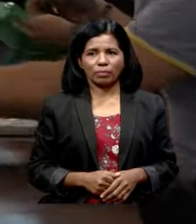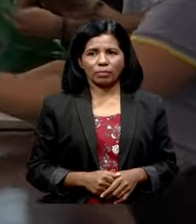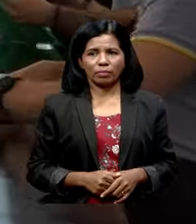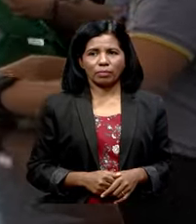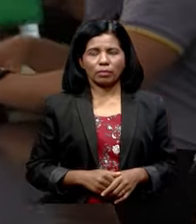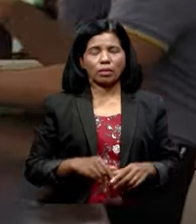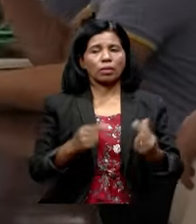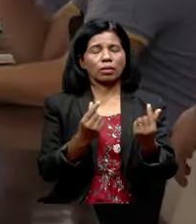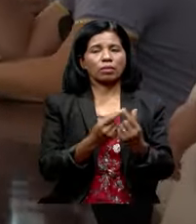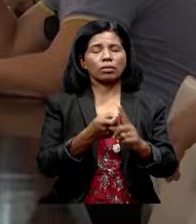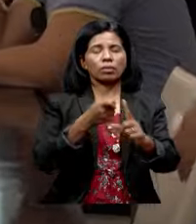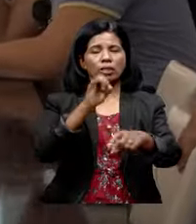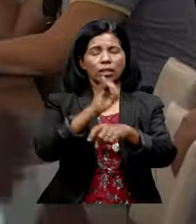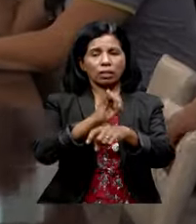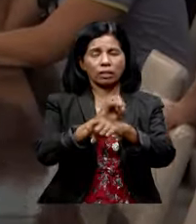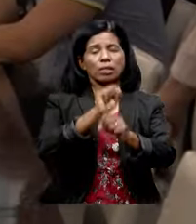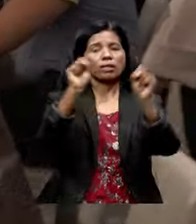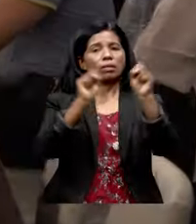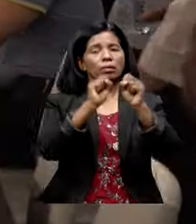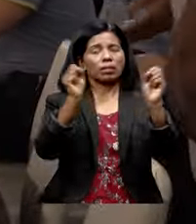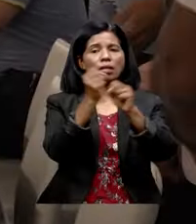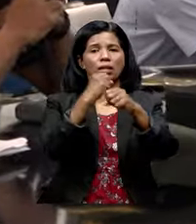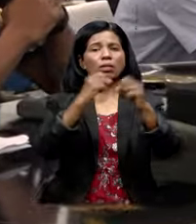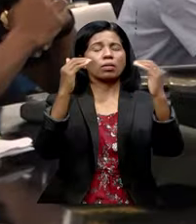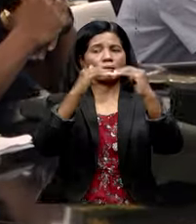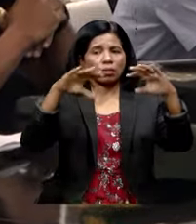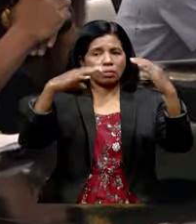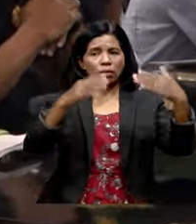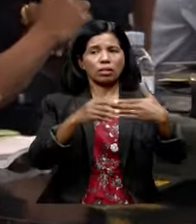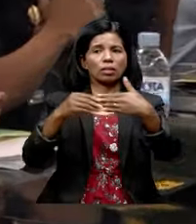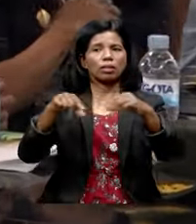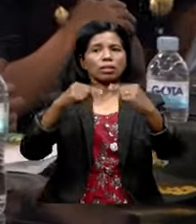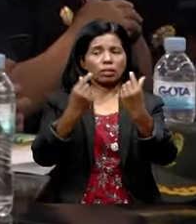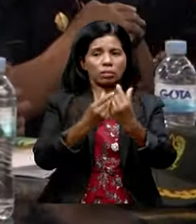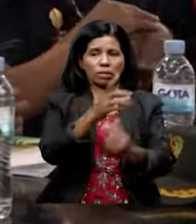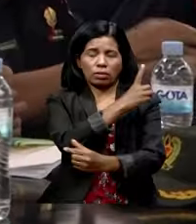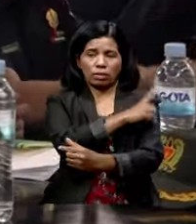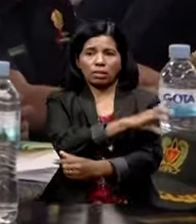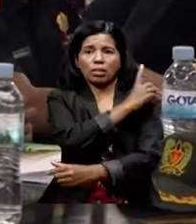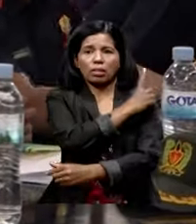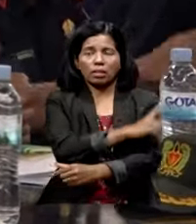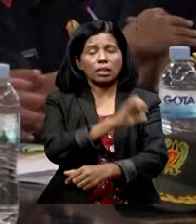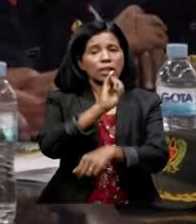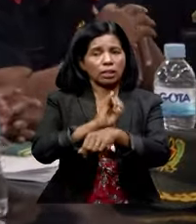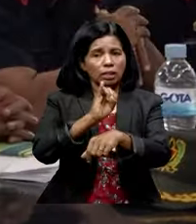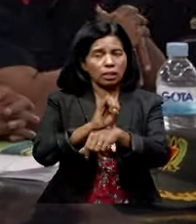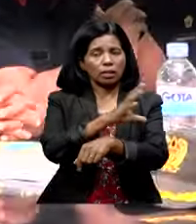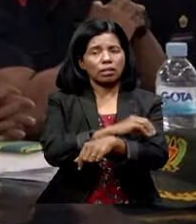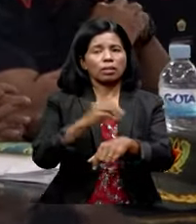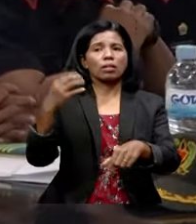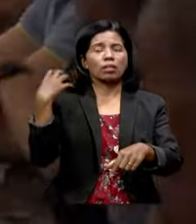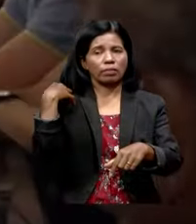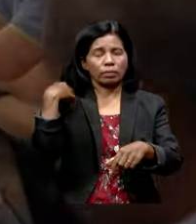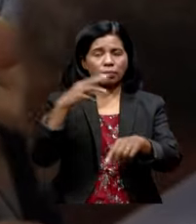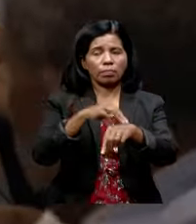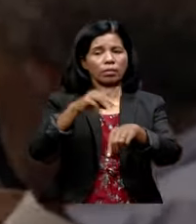Equipa avançar no Vaticano sábado, né, ao encontro com a comissão organizadora, equipa segurança no defesa, no igreja e escritório motayel,